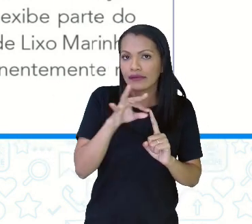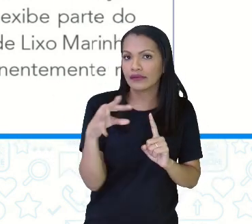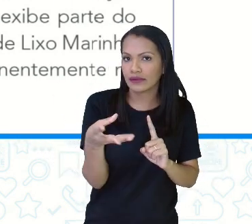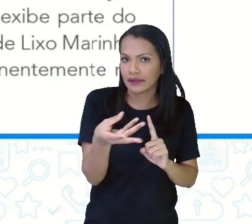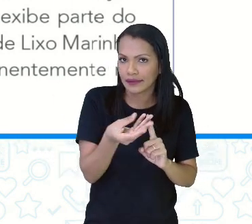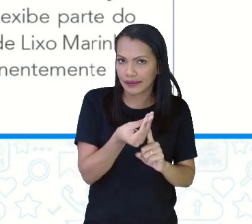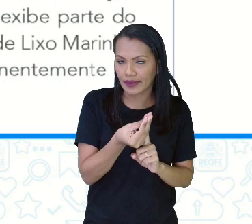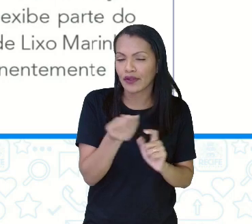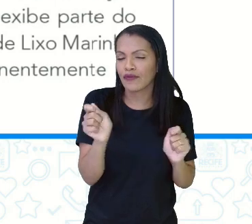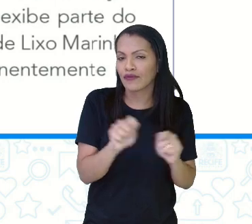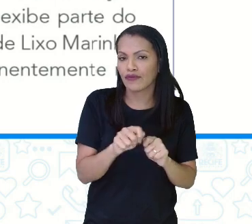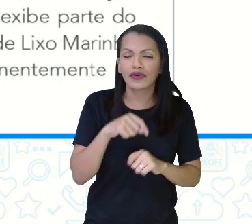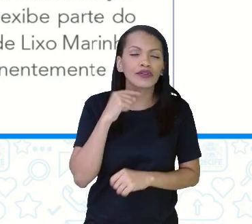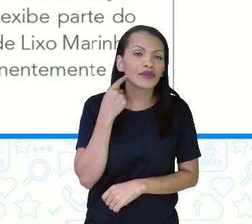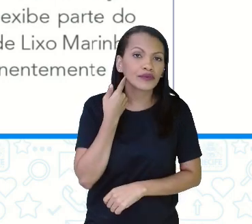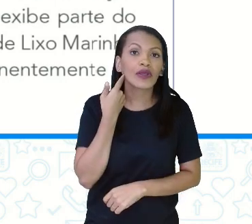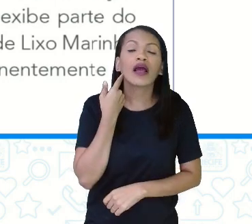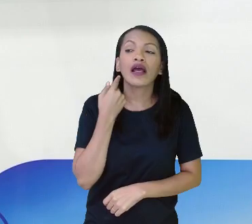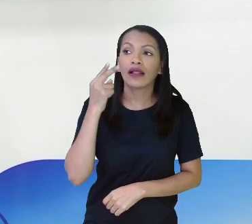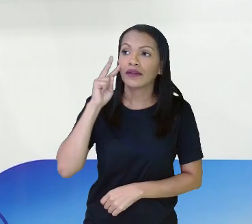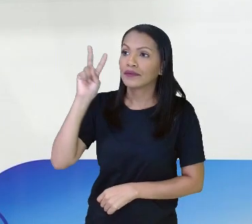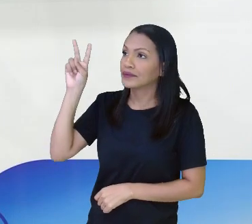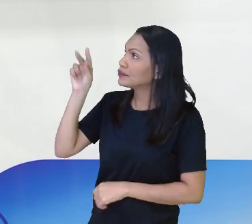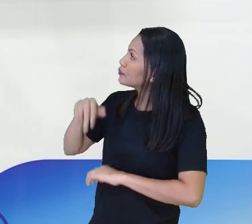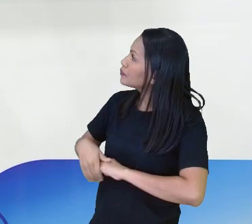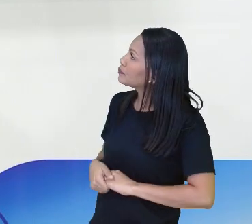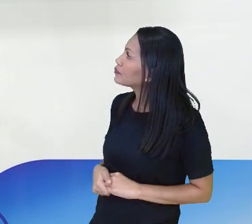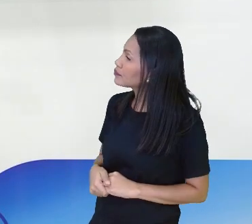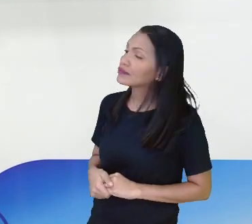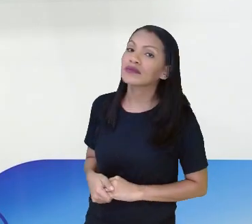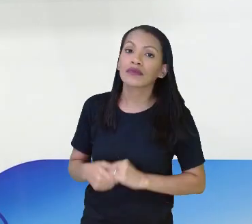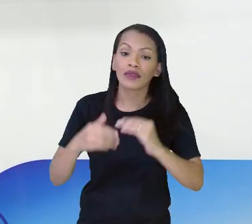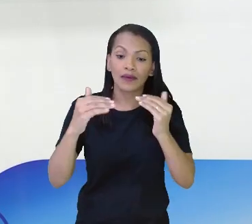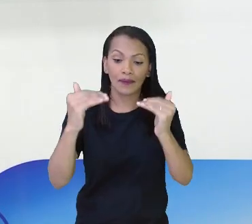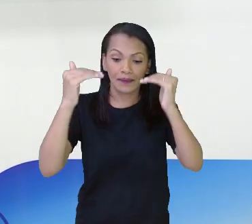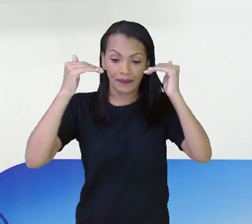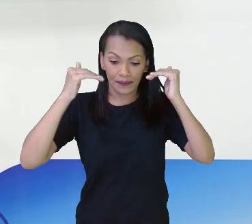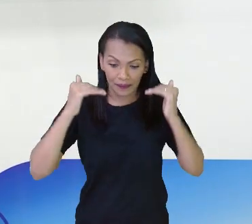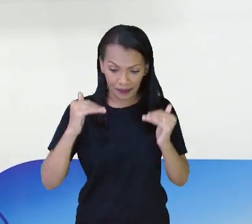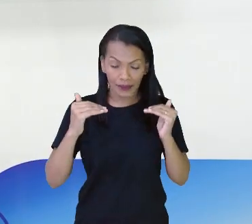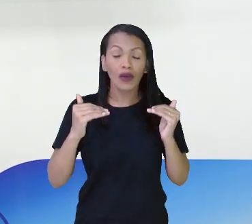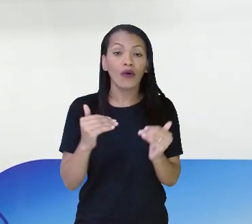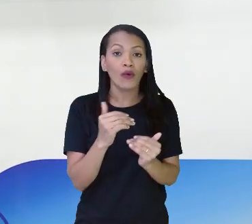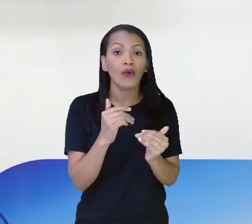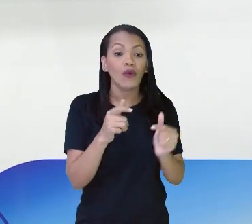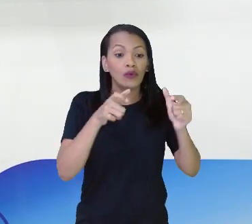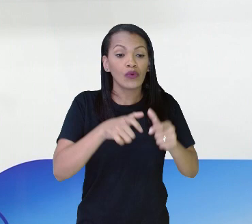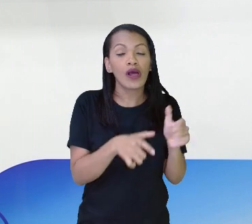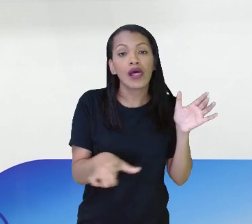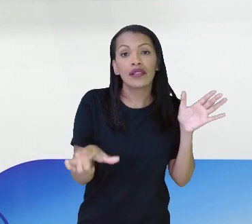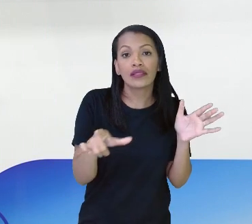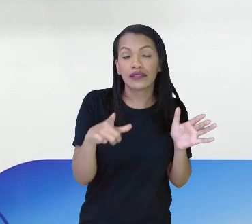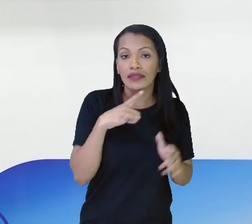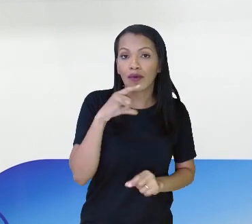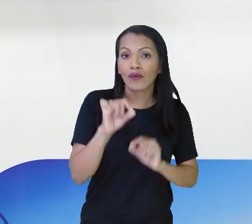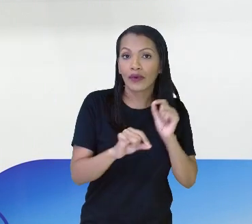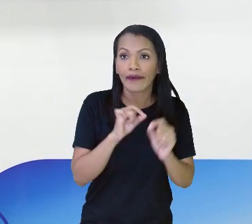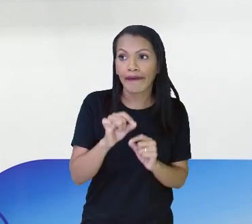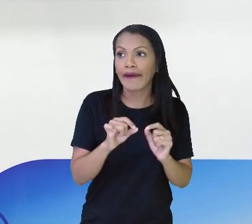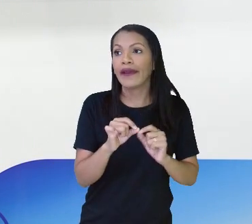pouco destacada, é o subtítulo ou o título auxiliar. O acervo possui cerca de 90 quilos de